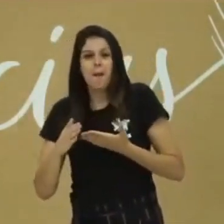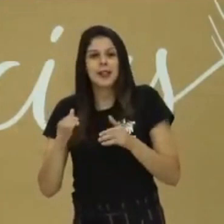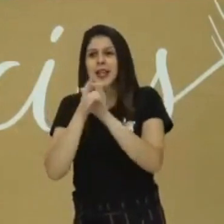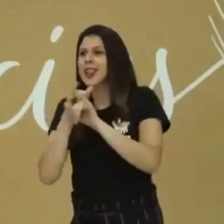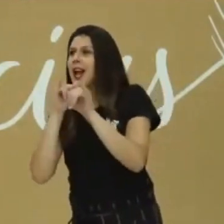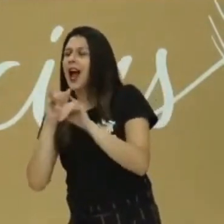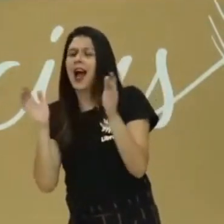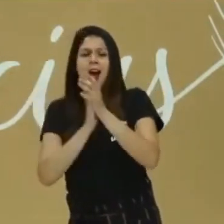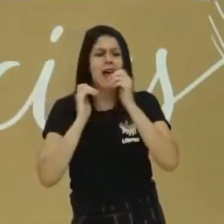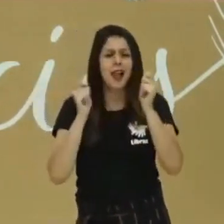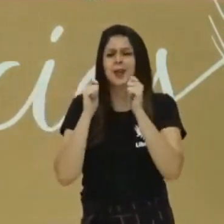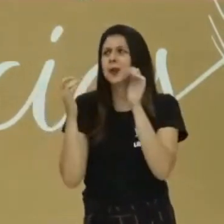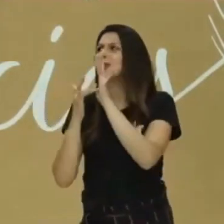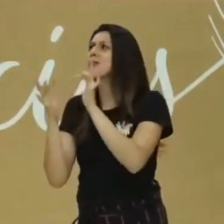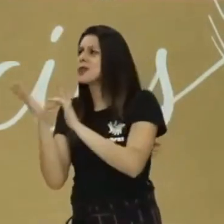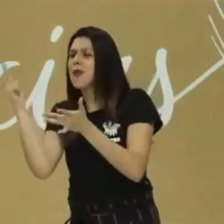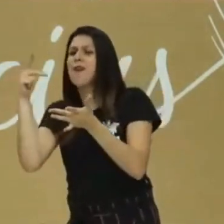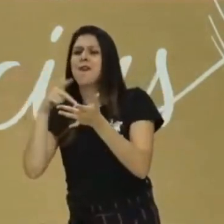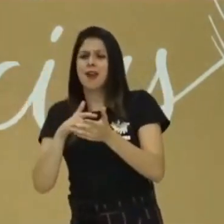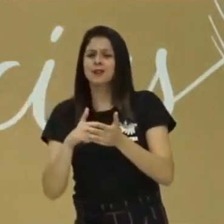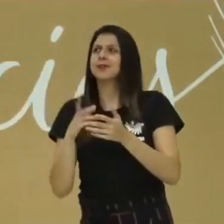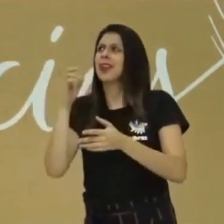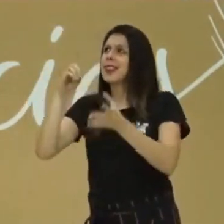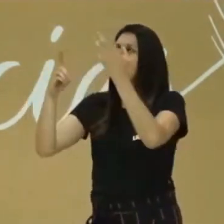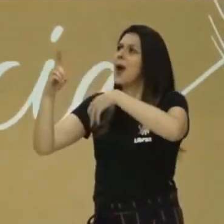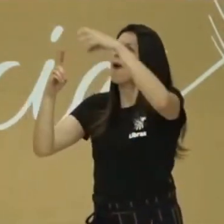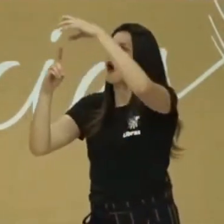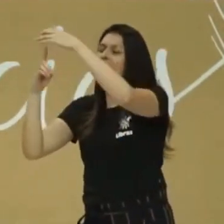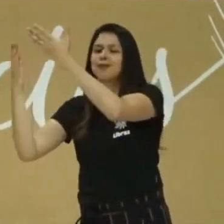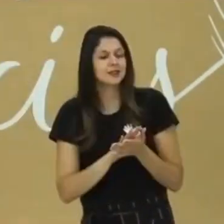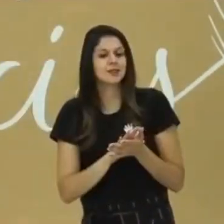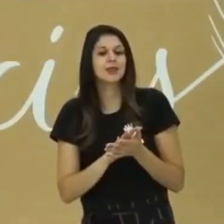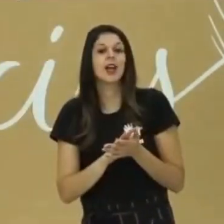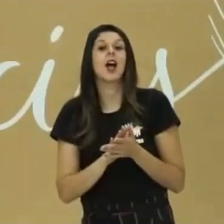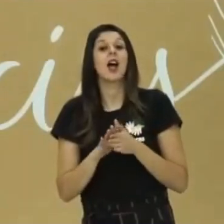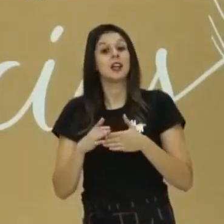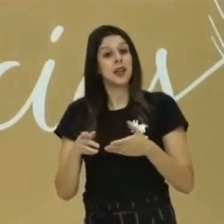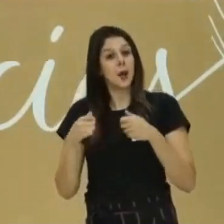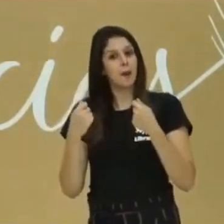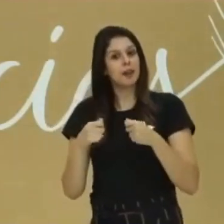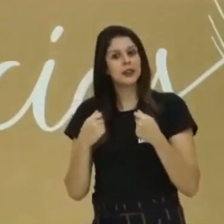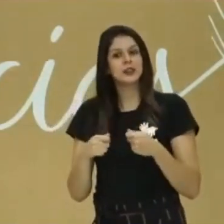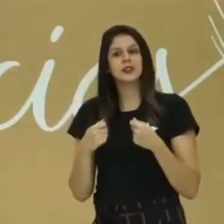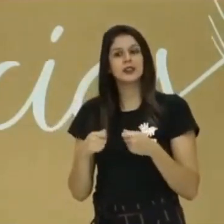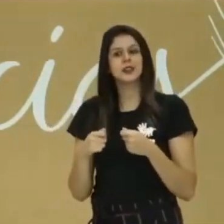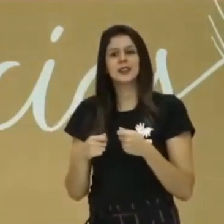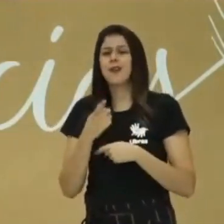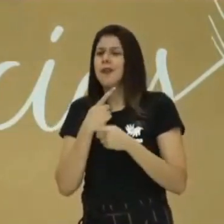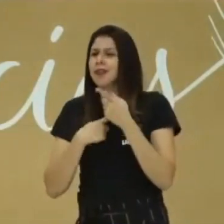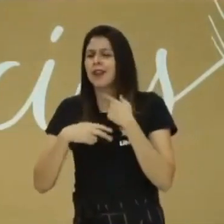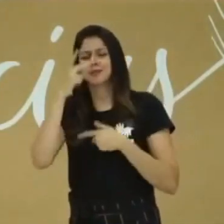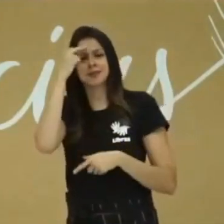a dizer Aleluia Maranata é isso o nosso rei está voltando se livre da concupiscência